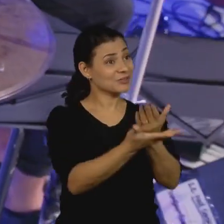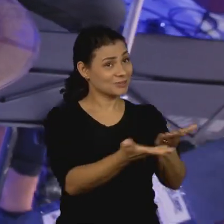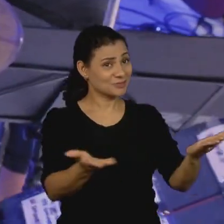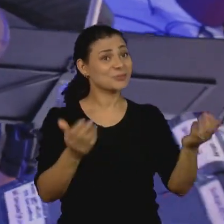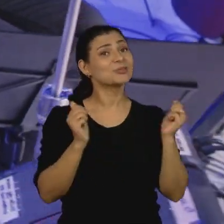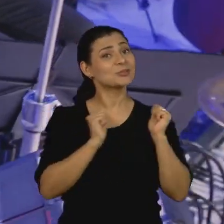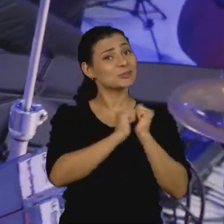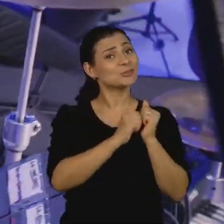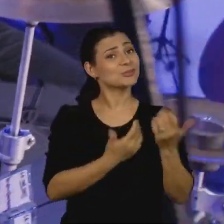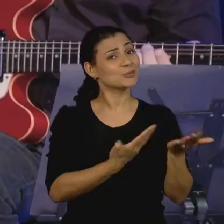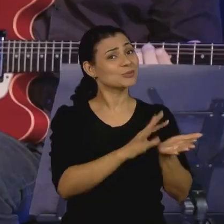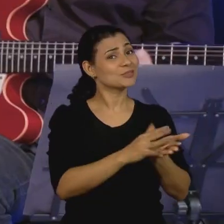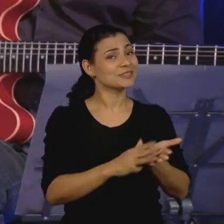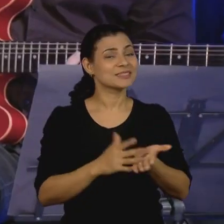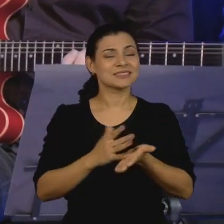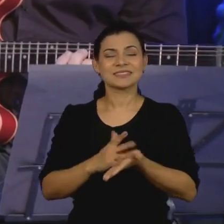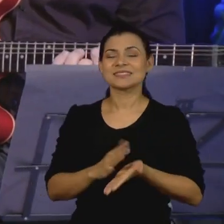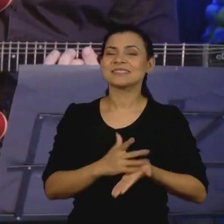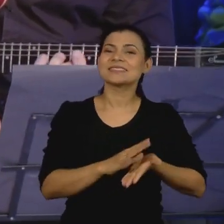junto.